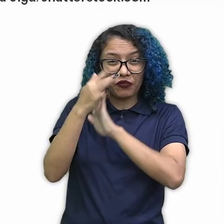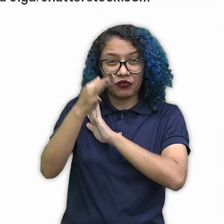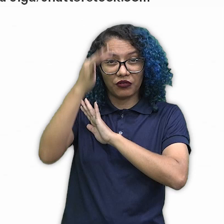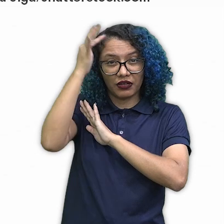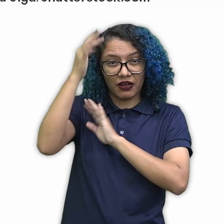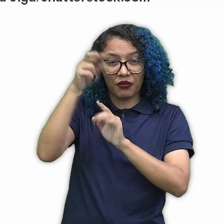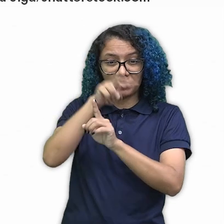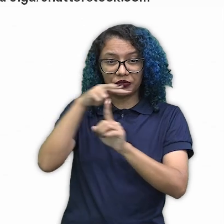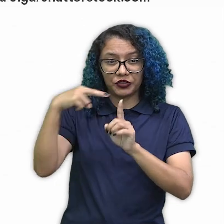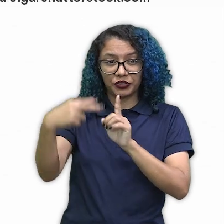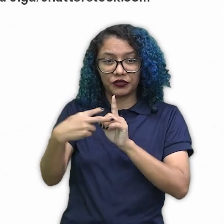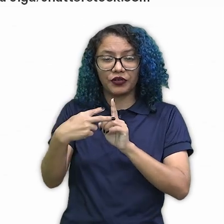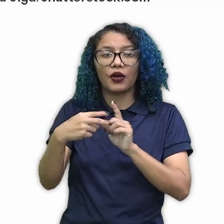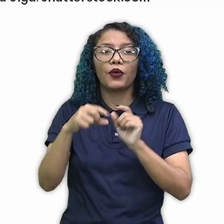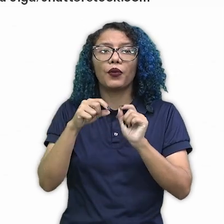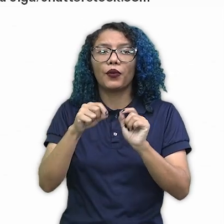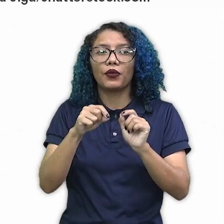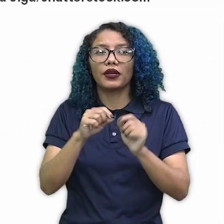quê?